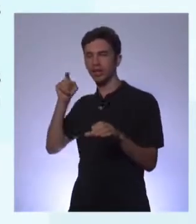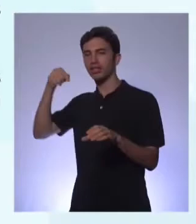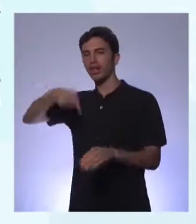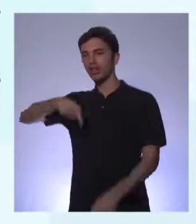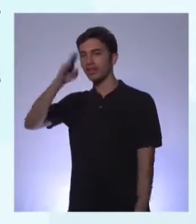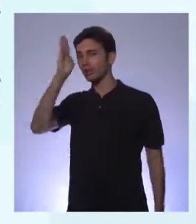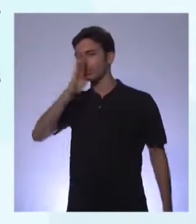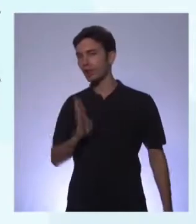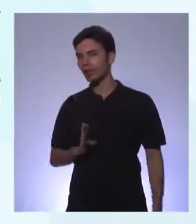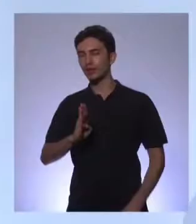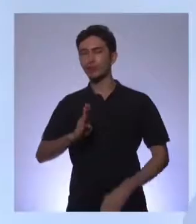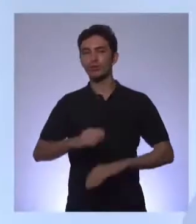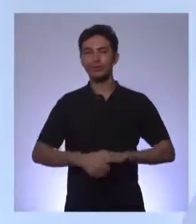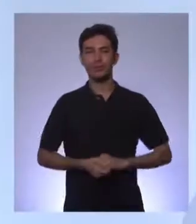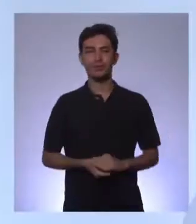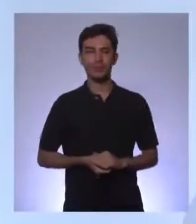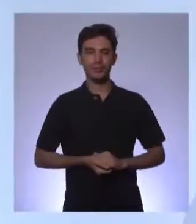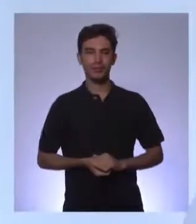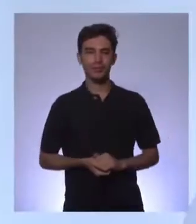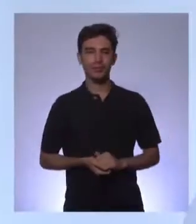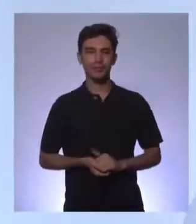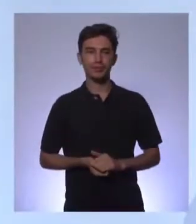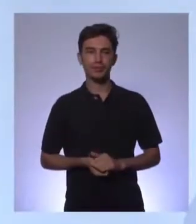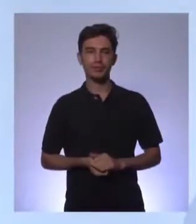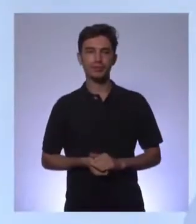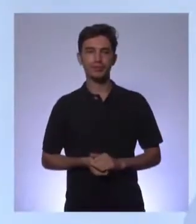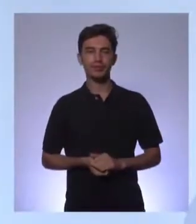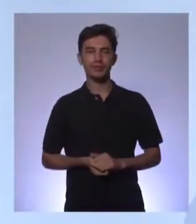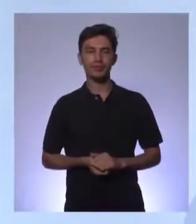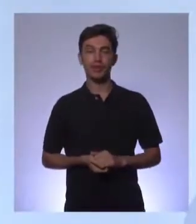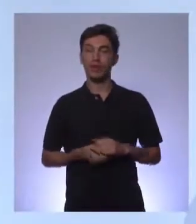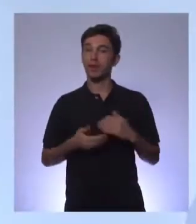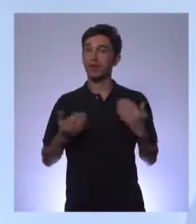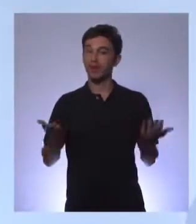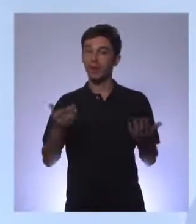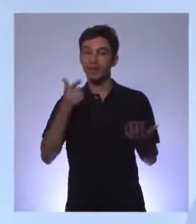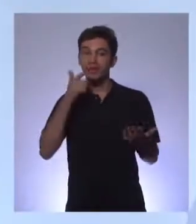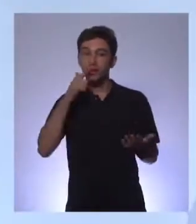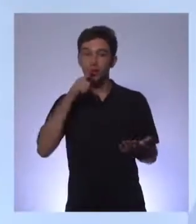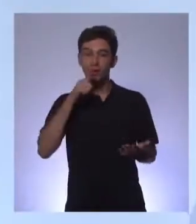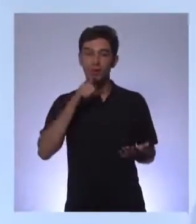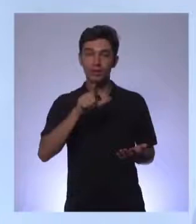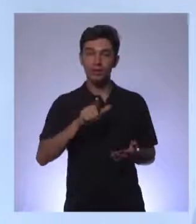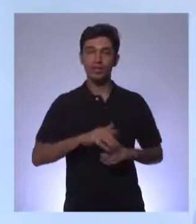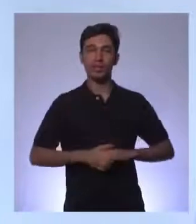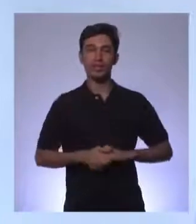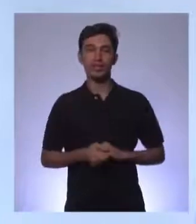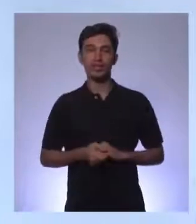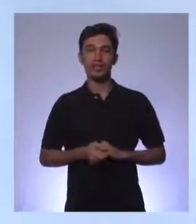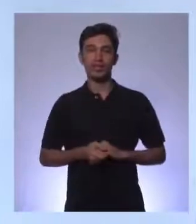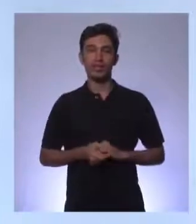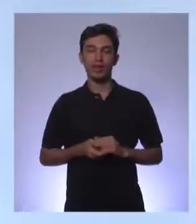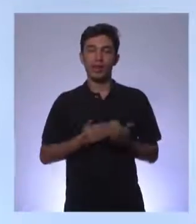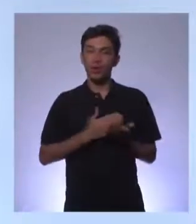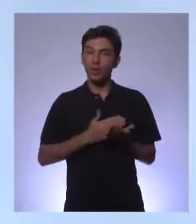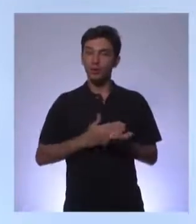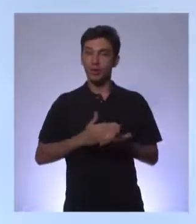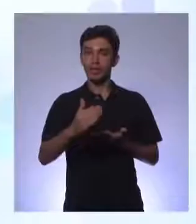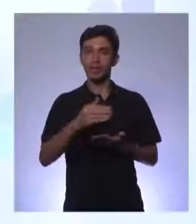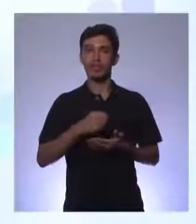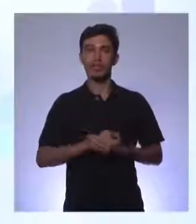independência do Brasil. Para que nós já possamos introduzir